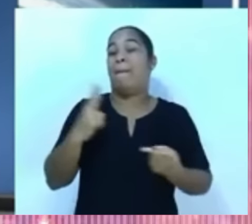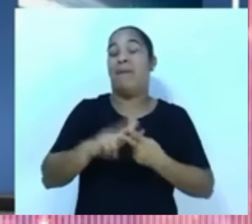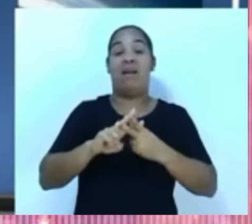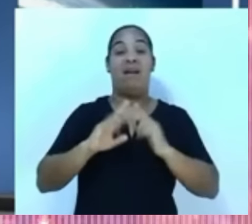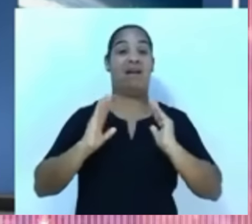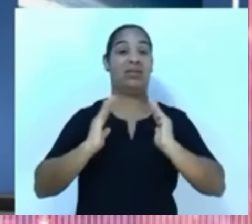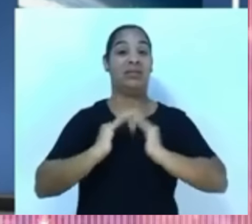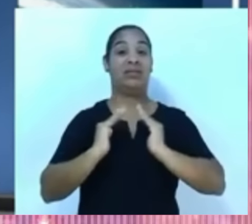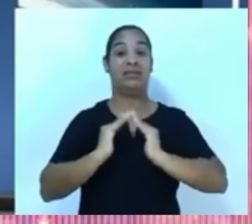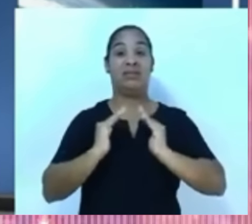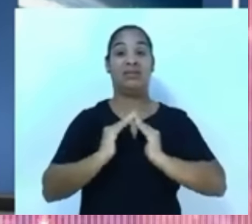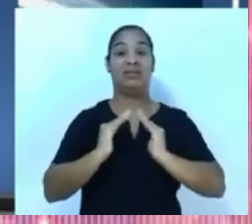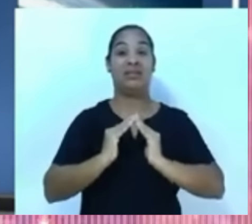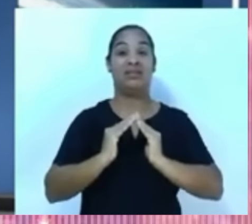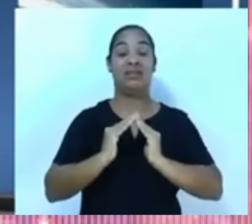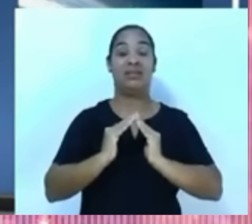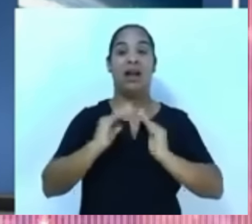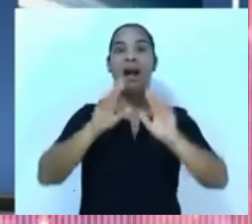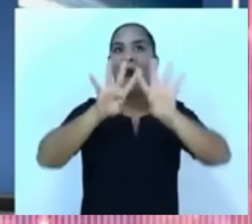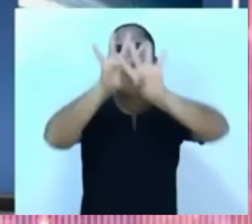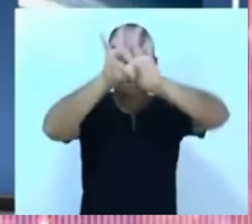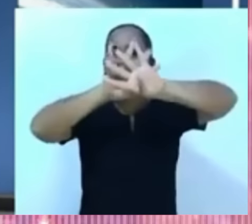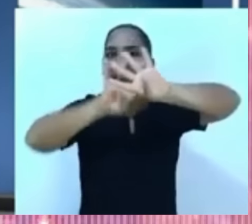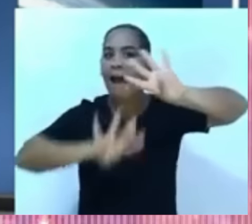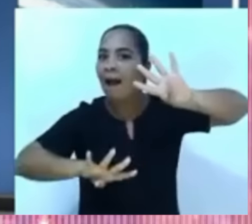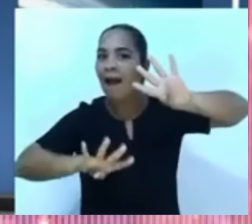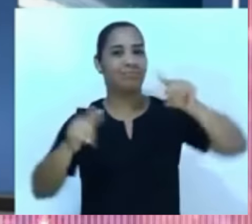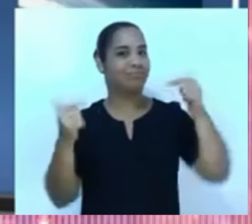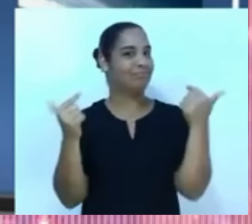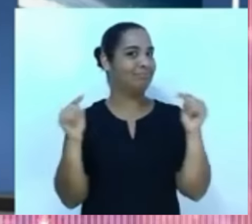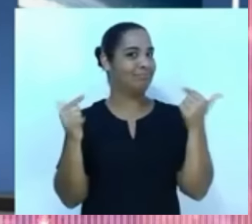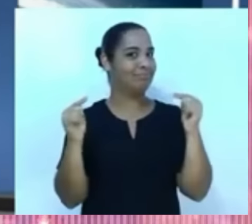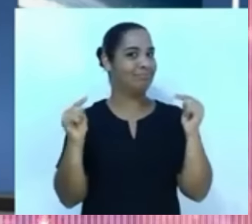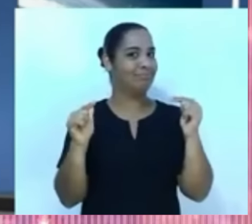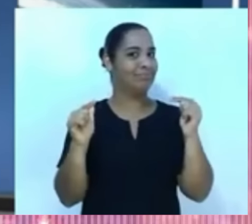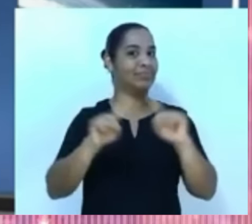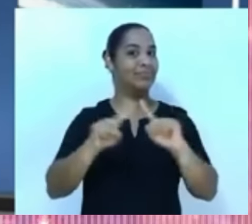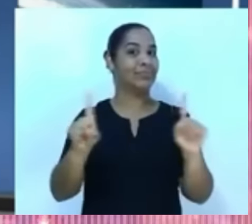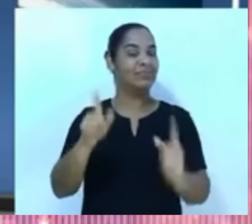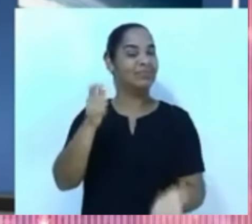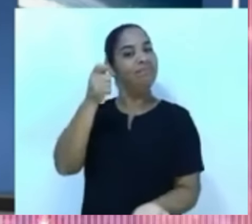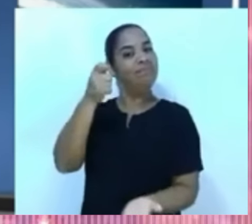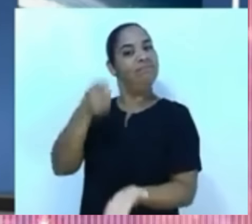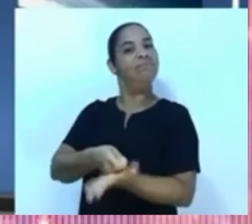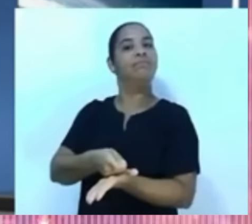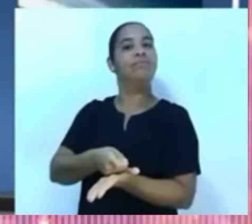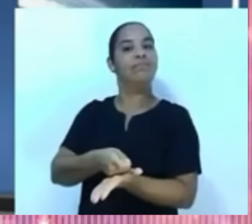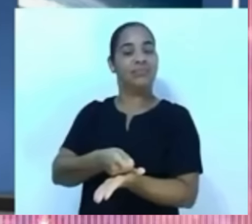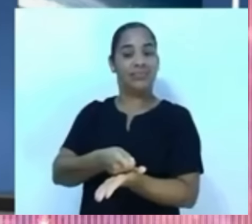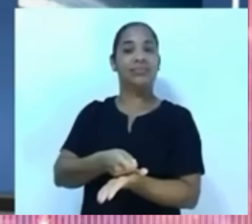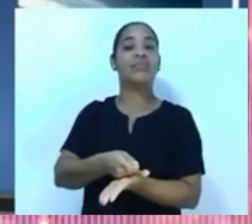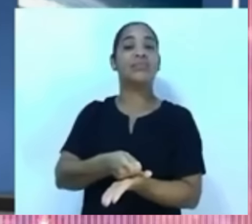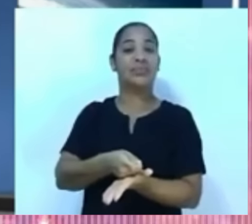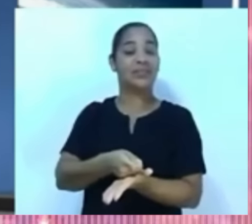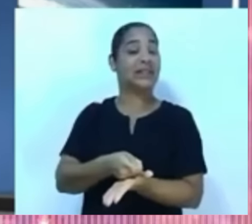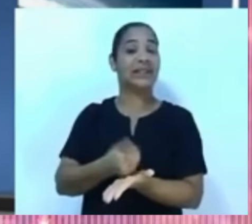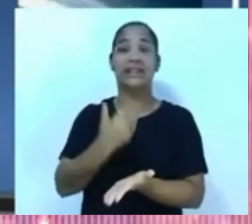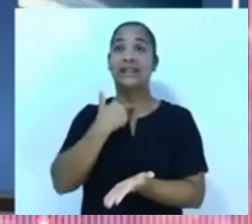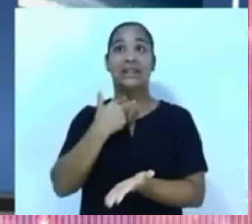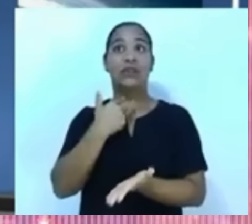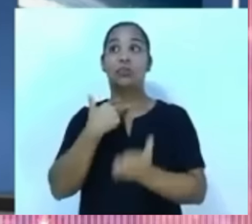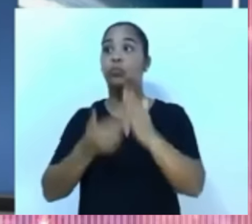num cárcer Sem Grades que ao próprio Lar Por imposições às vezes de governos arbitrários